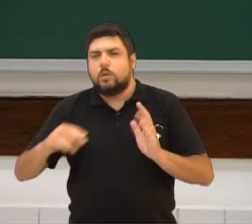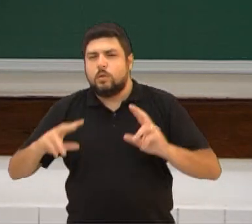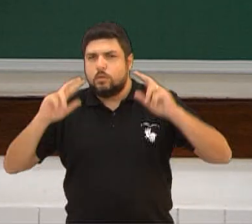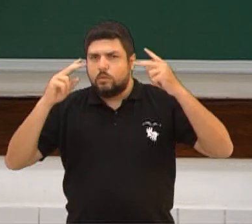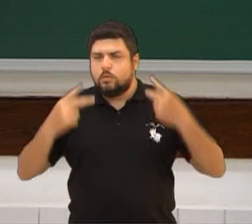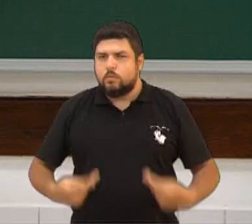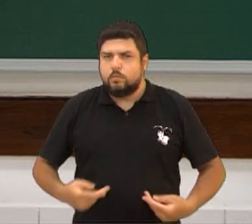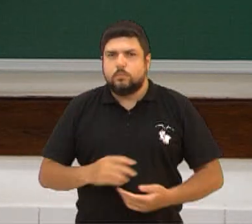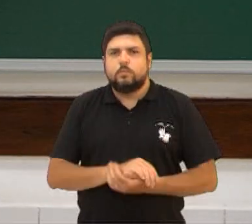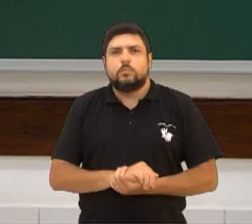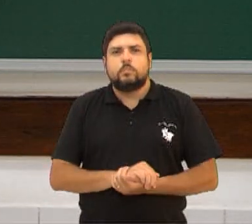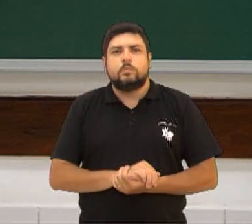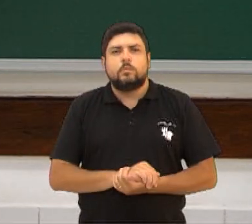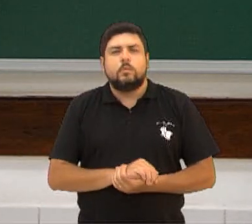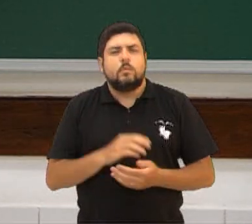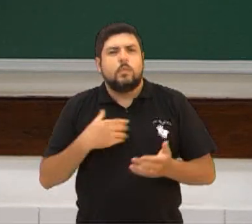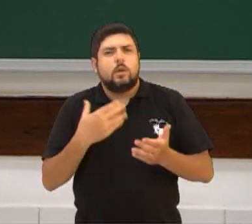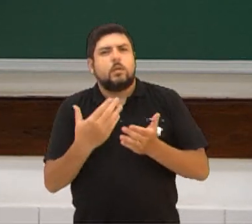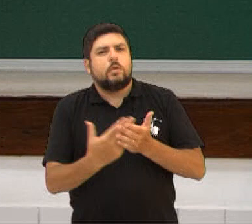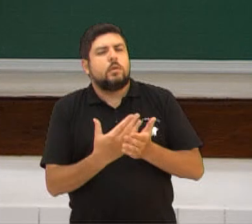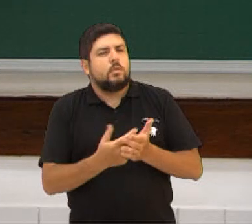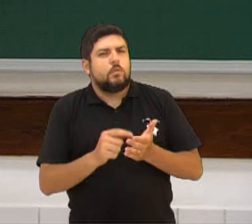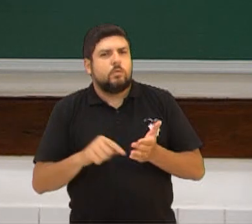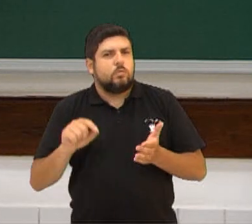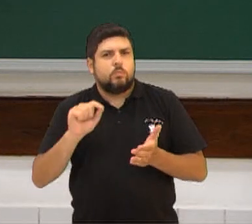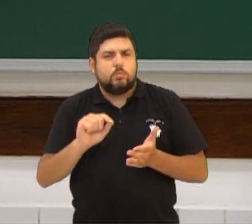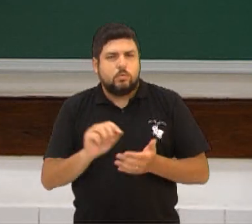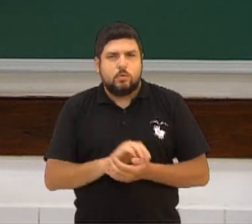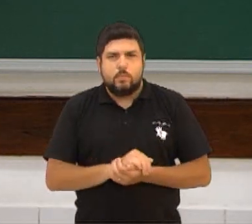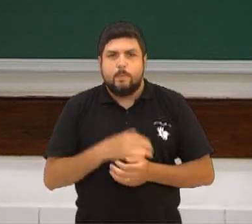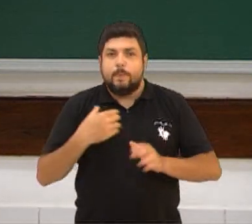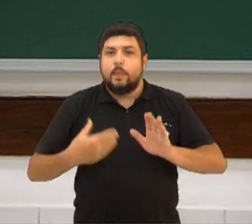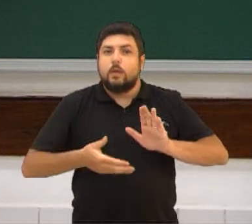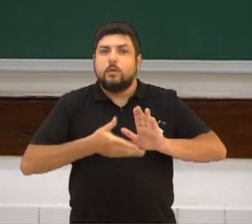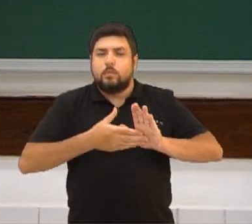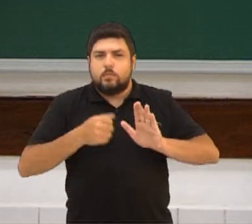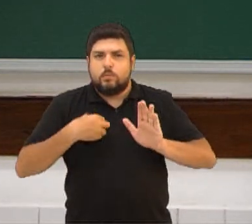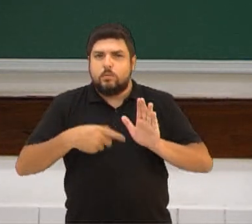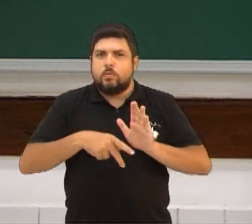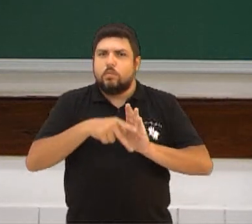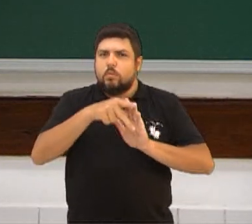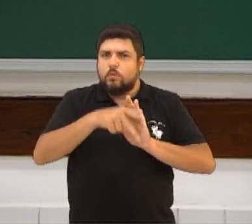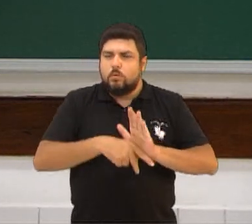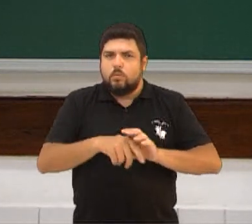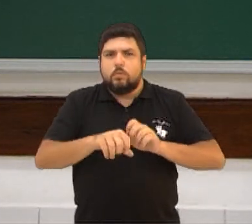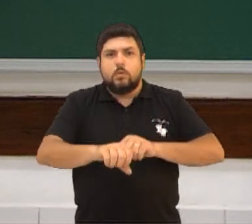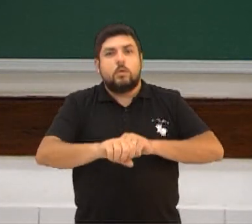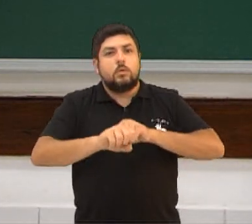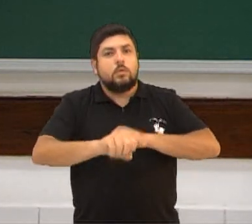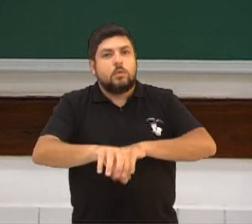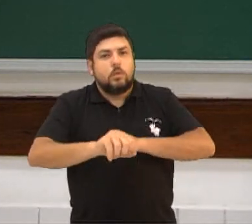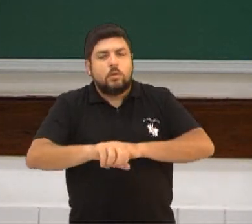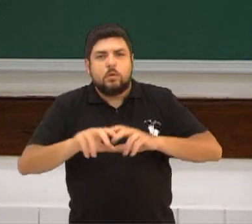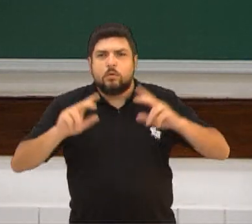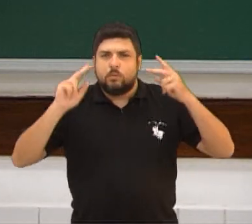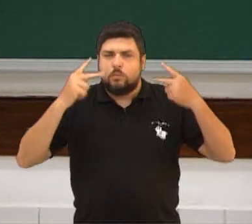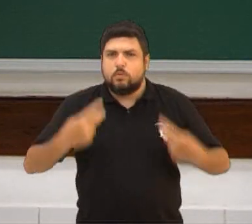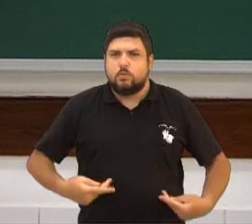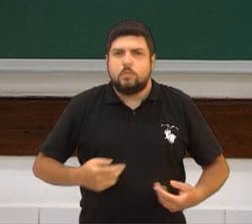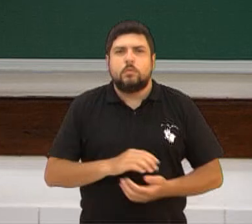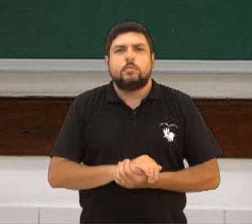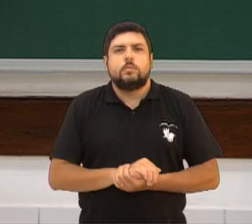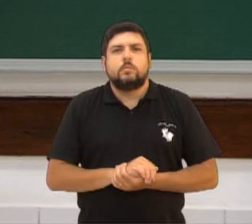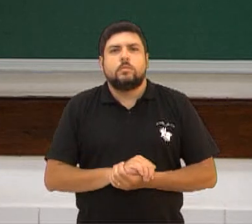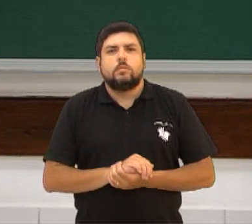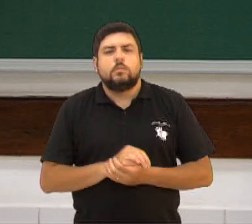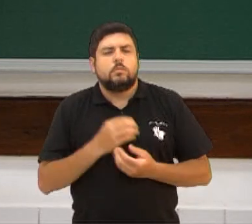sobre a Educação Estética do Homem faz? Ele vai propor um projeto de educação do ser humano. Que tipo de